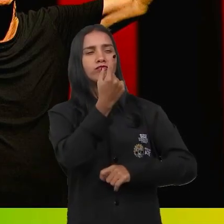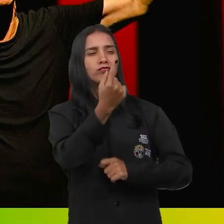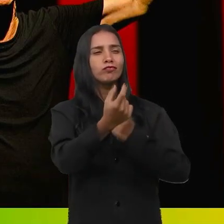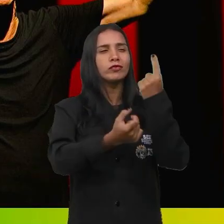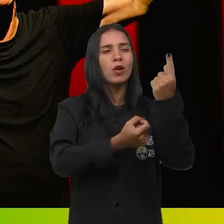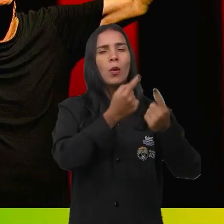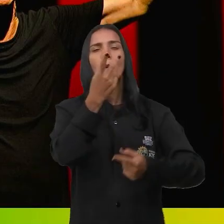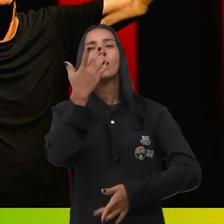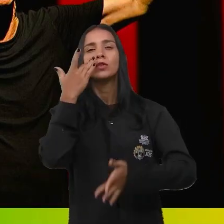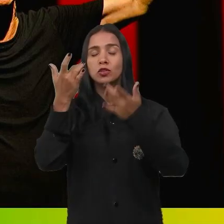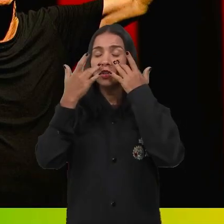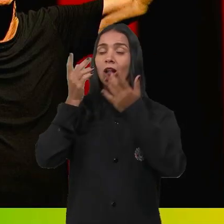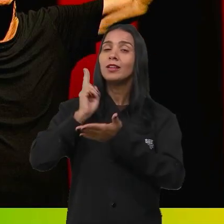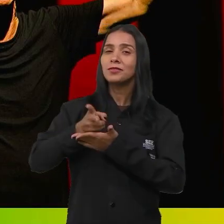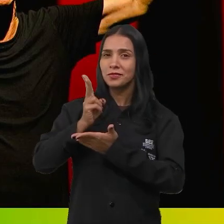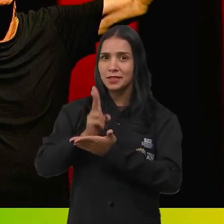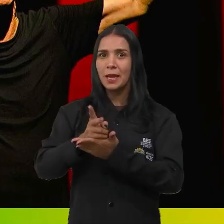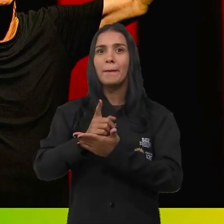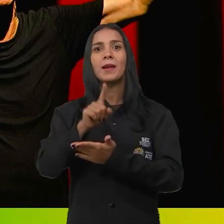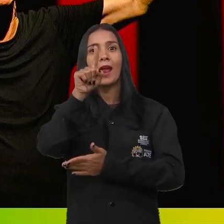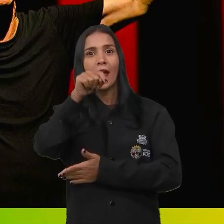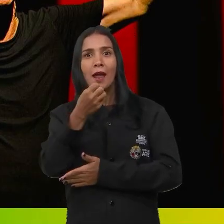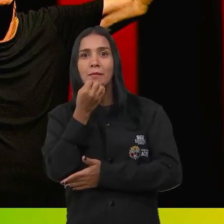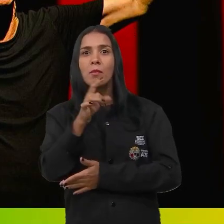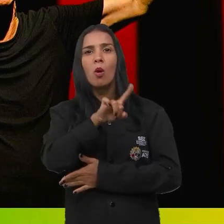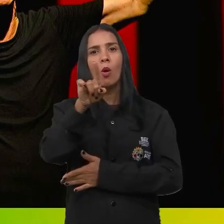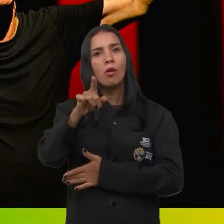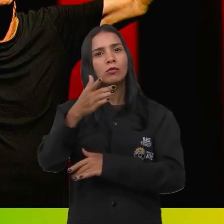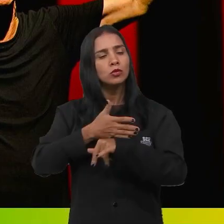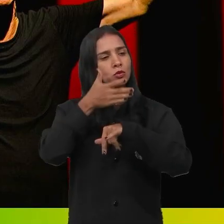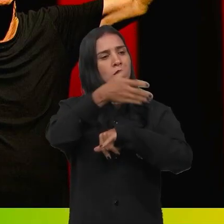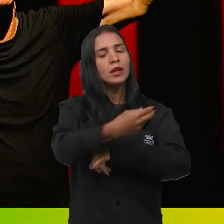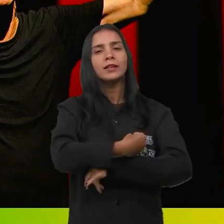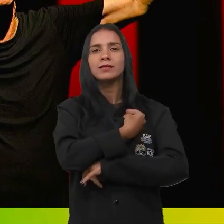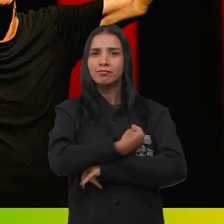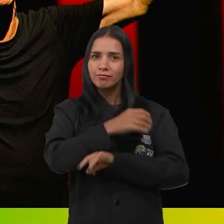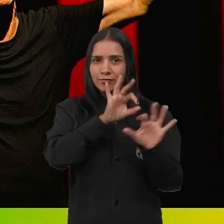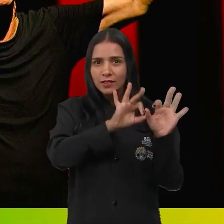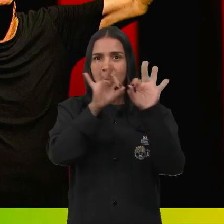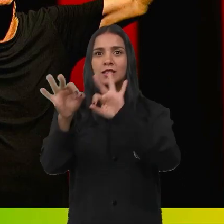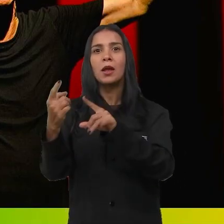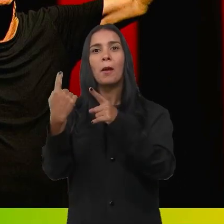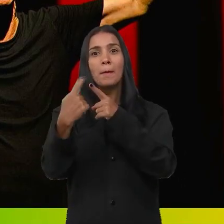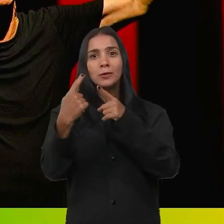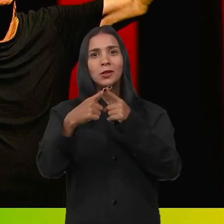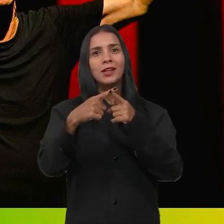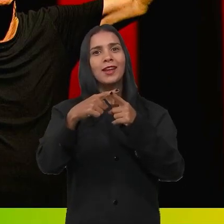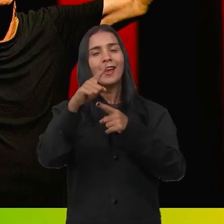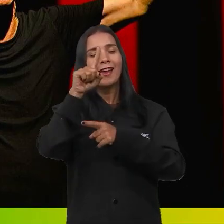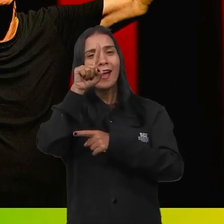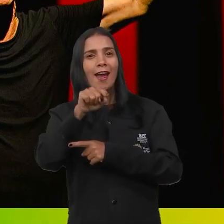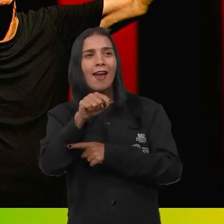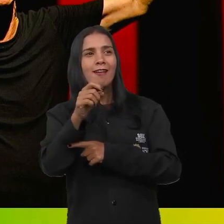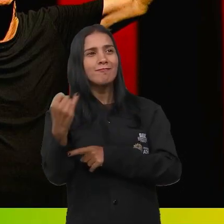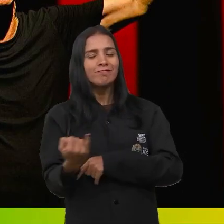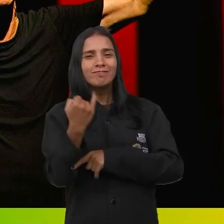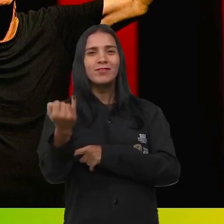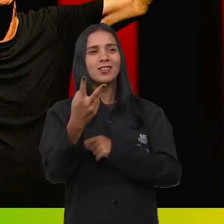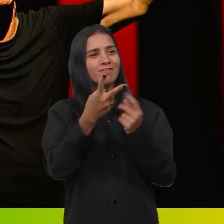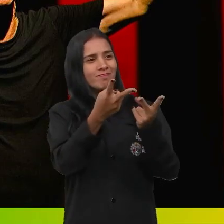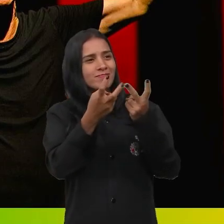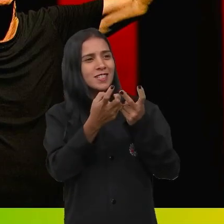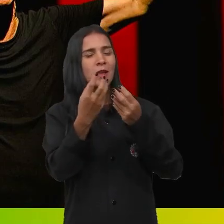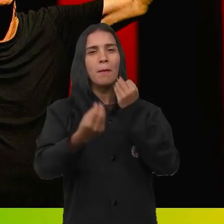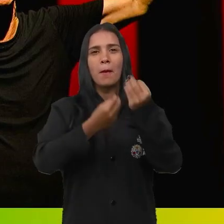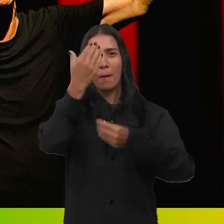a pena assistir e observar o quanto o corpo ele é relevante em toda uma encenação